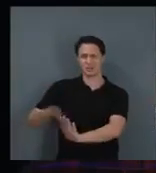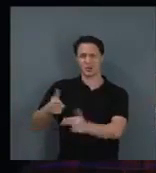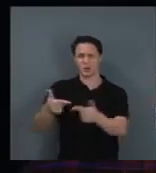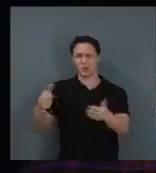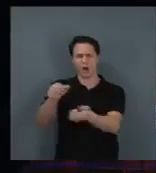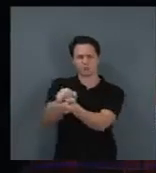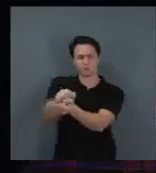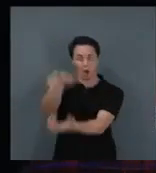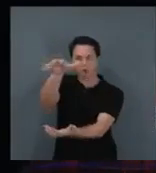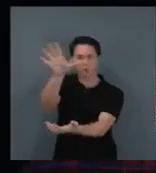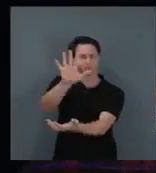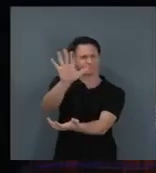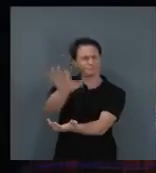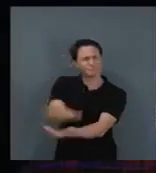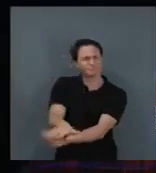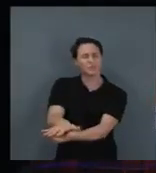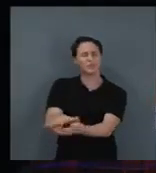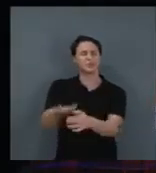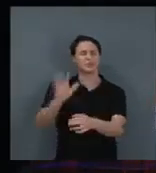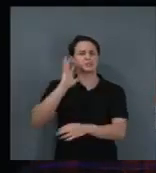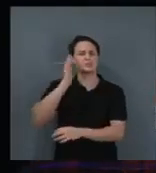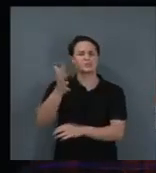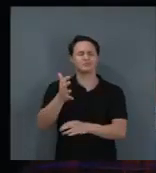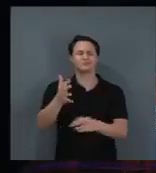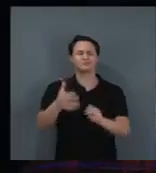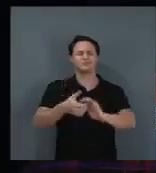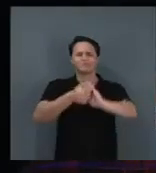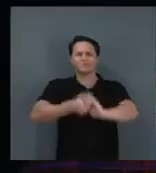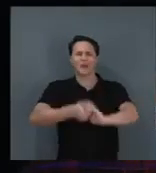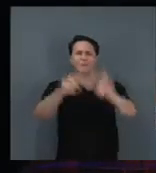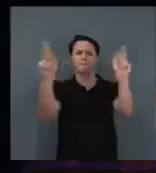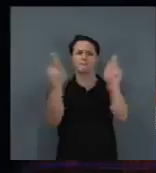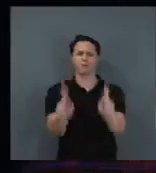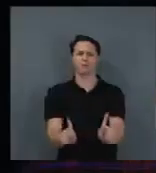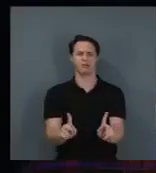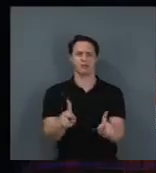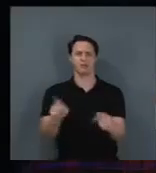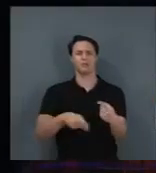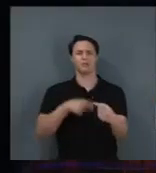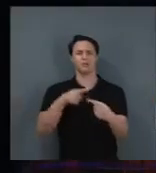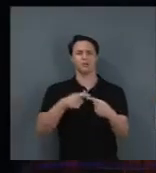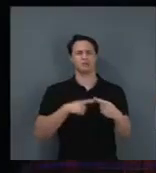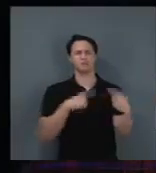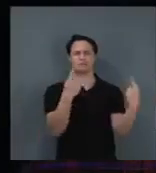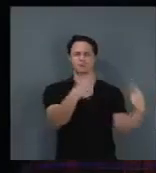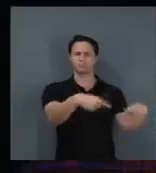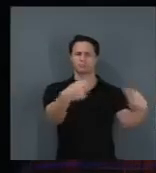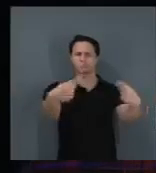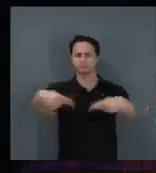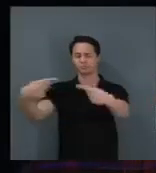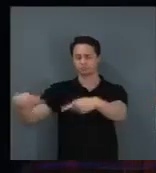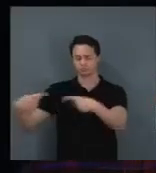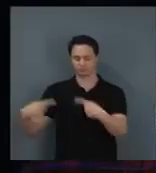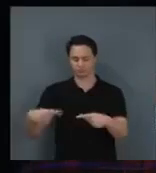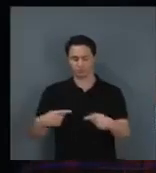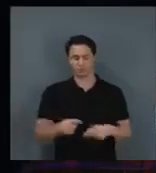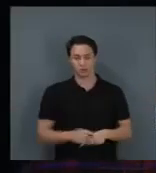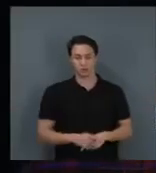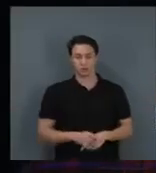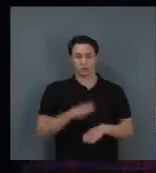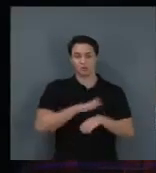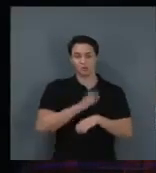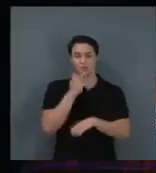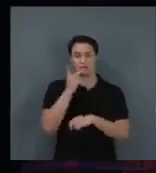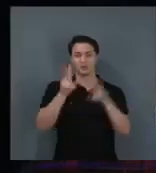nuclear e por soluções pacíficas para os conflitos. Ao abordar a